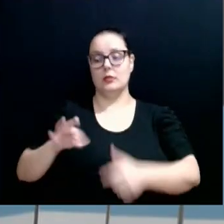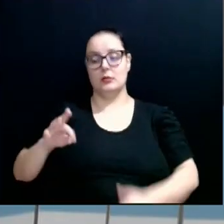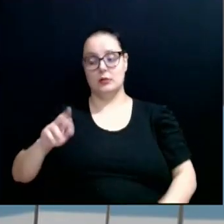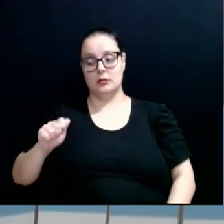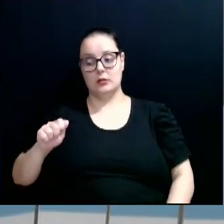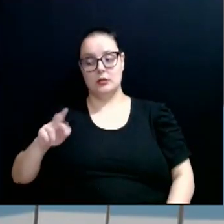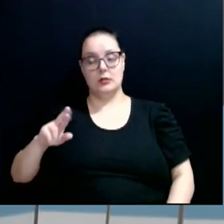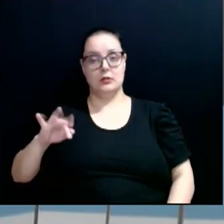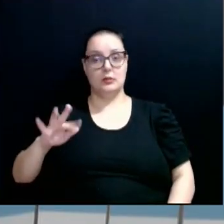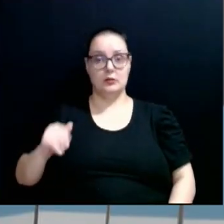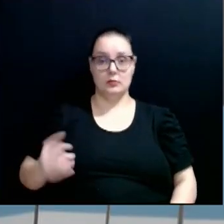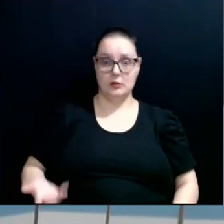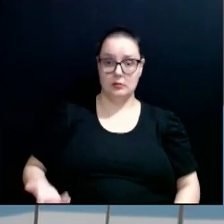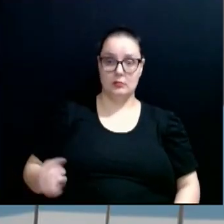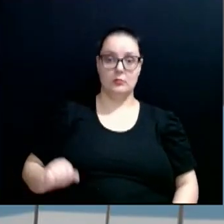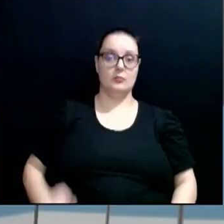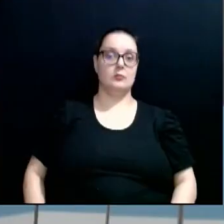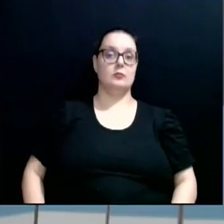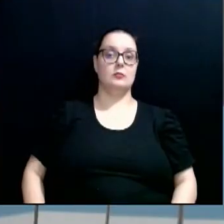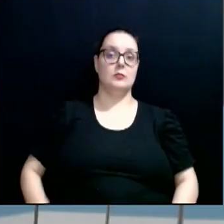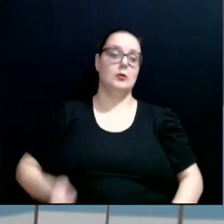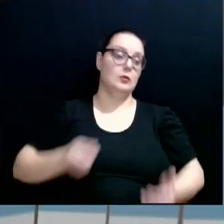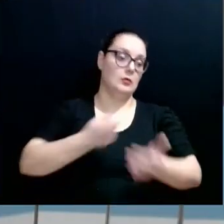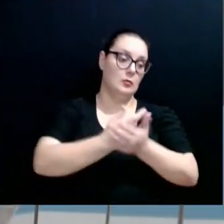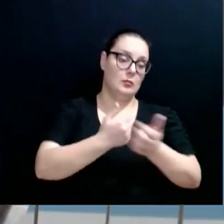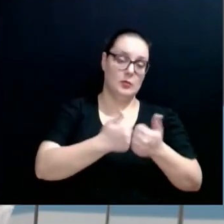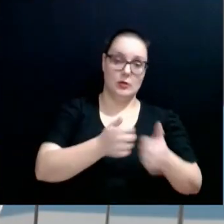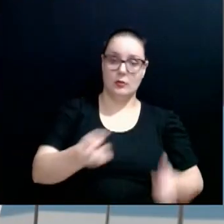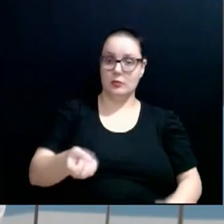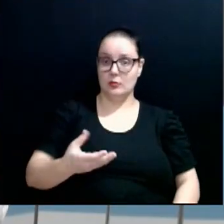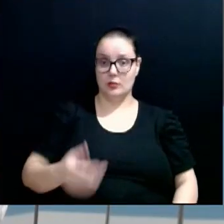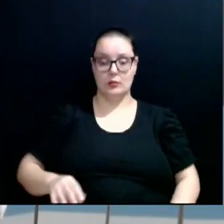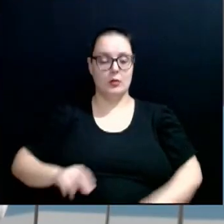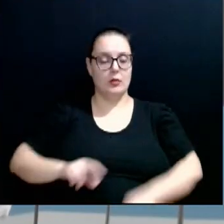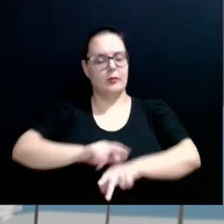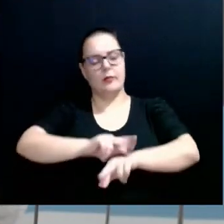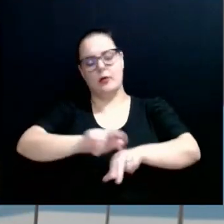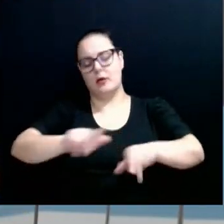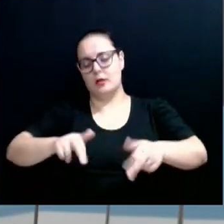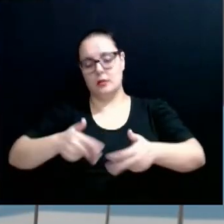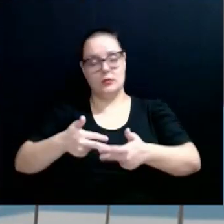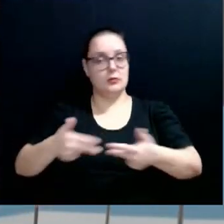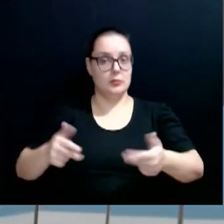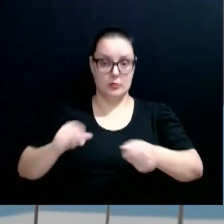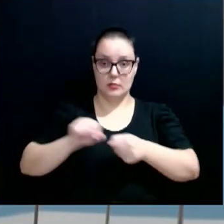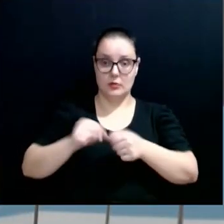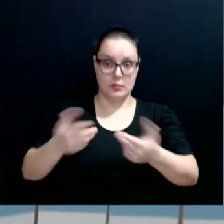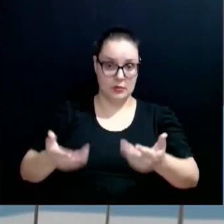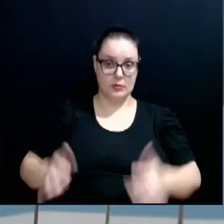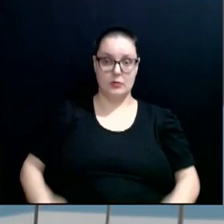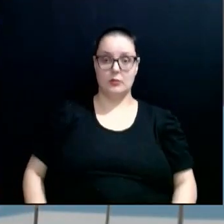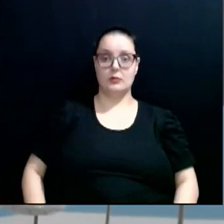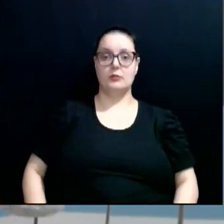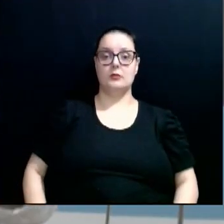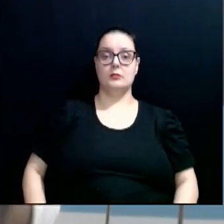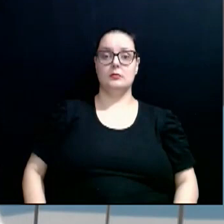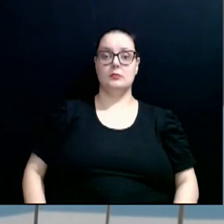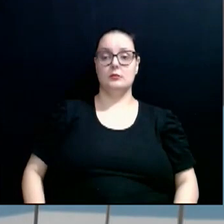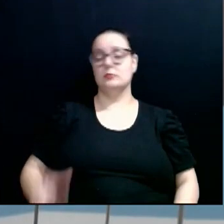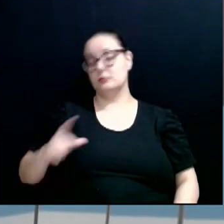pode comprar carro, você pode fazer diversas coisas tendo essa participação ali